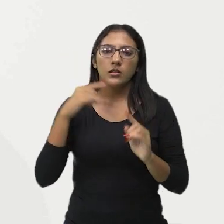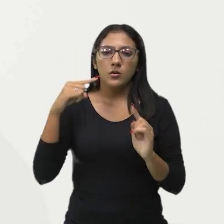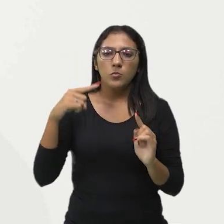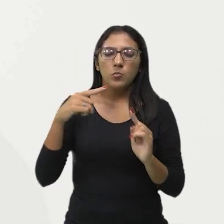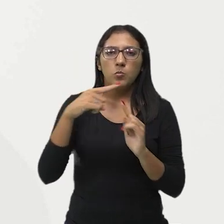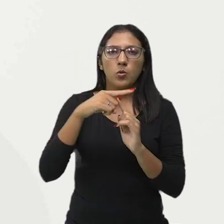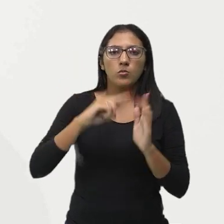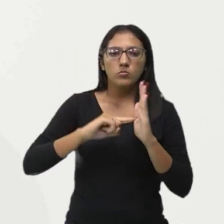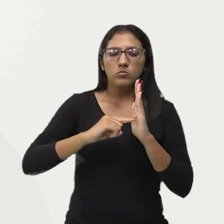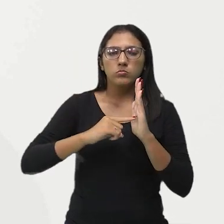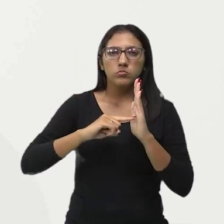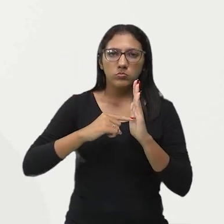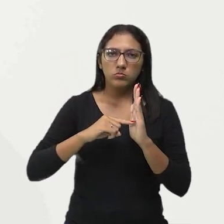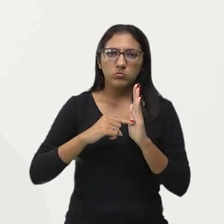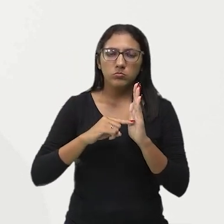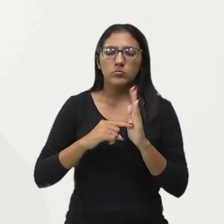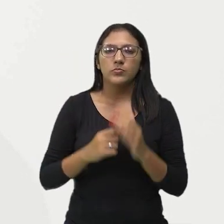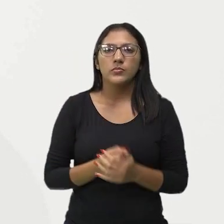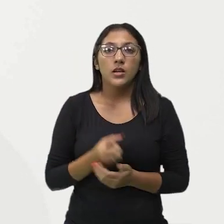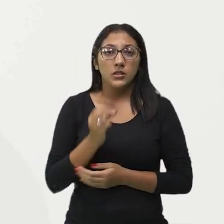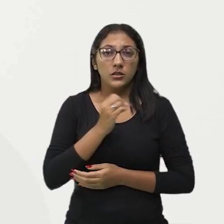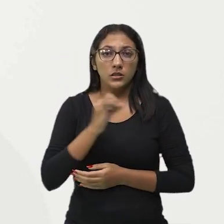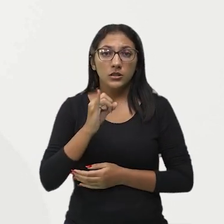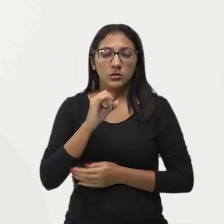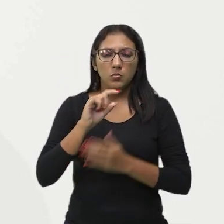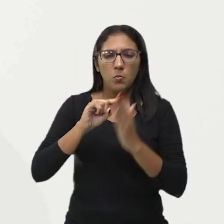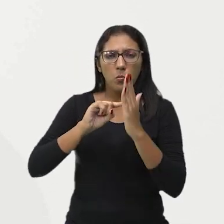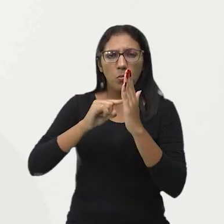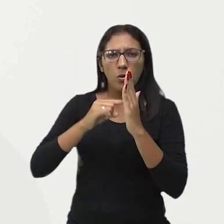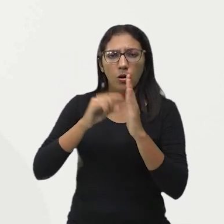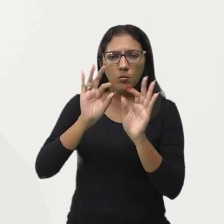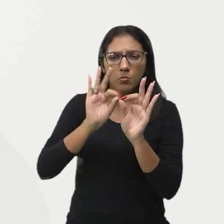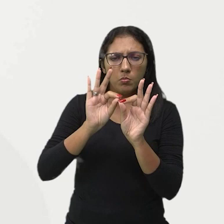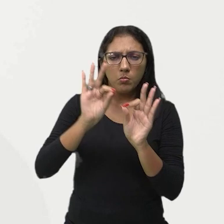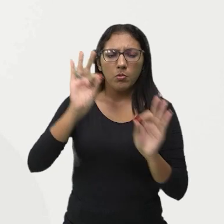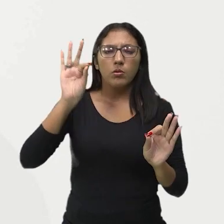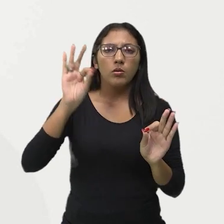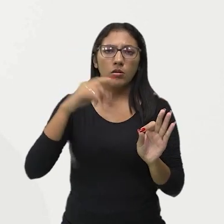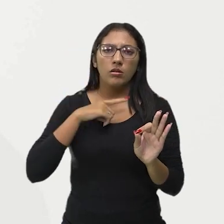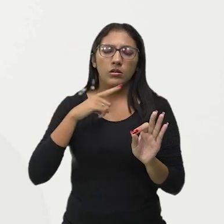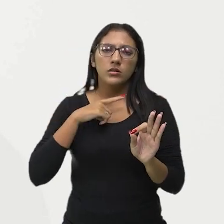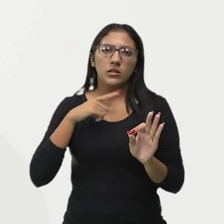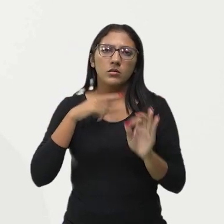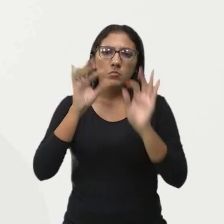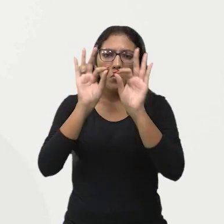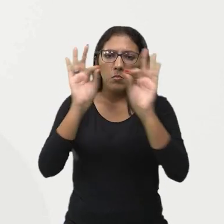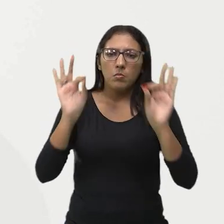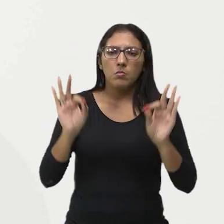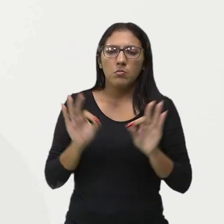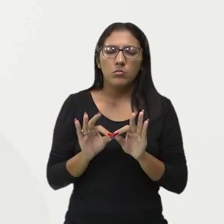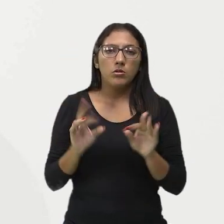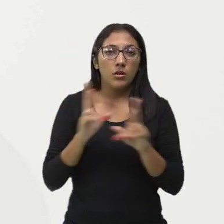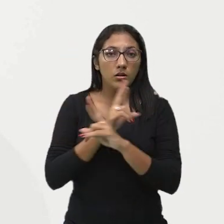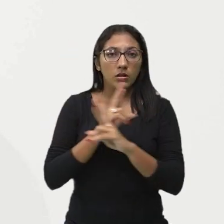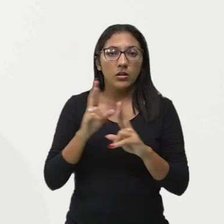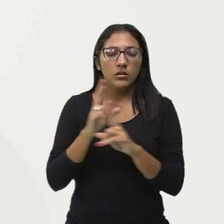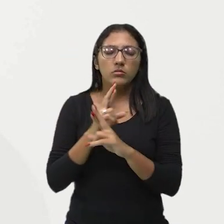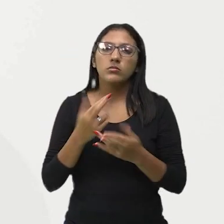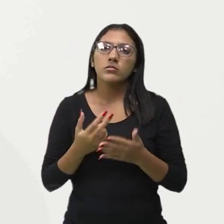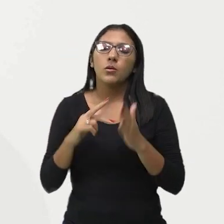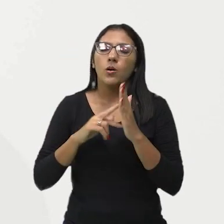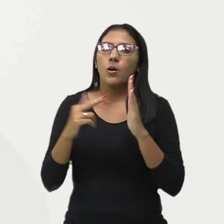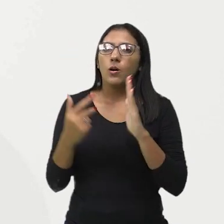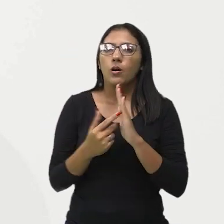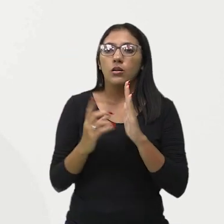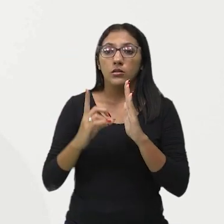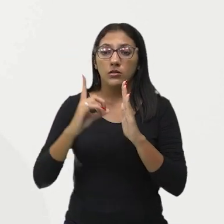passa pelo centro e une as duas pontas, né, da circunferência, então, esse segmento nós chamamos de diâmetro. Eu vou demonstrar um